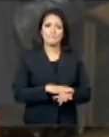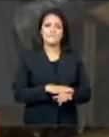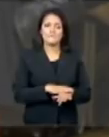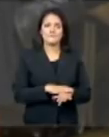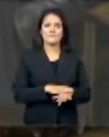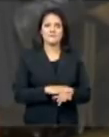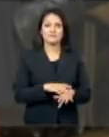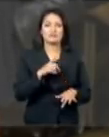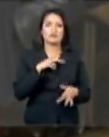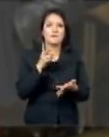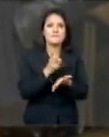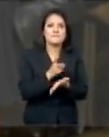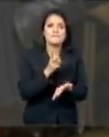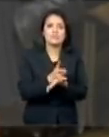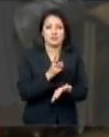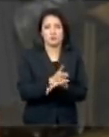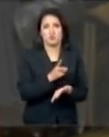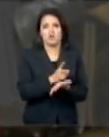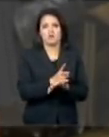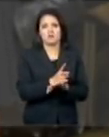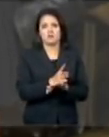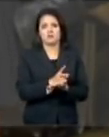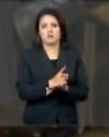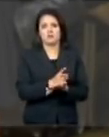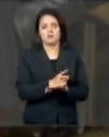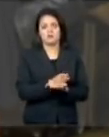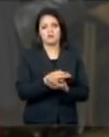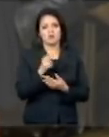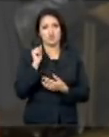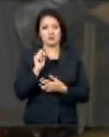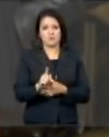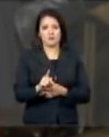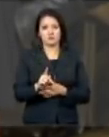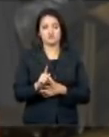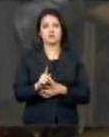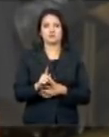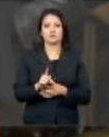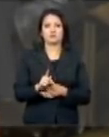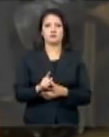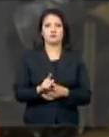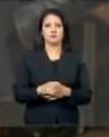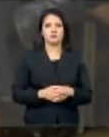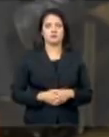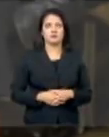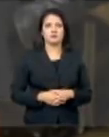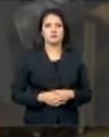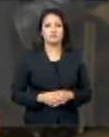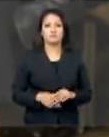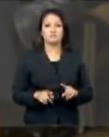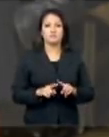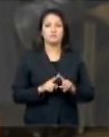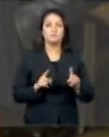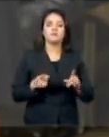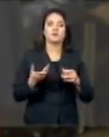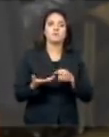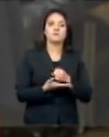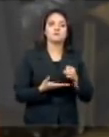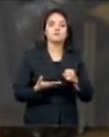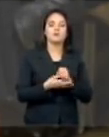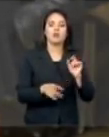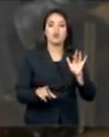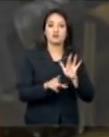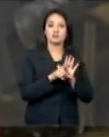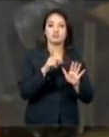a manutenção do status quo com o afastamento portanto do princípio da legalidade como aquelas com o exemplo que envolve